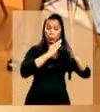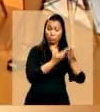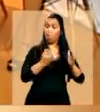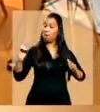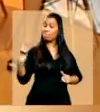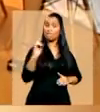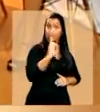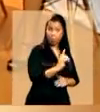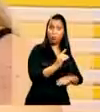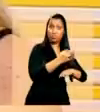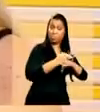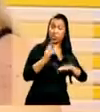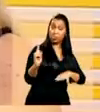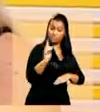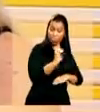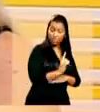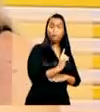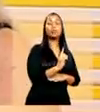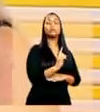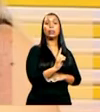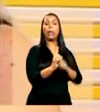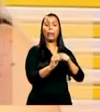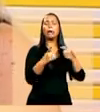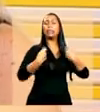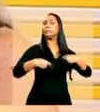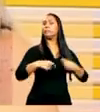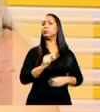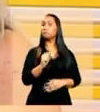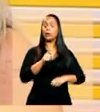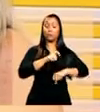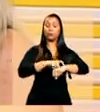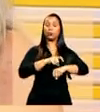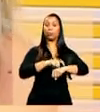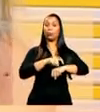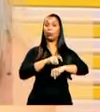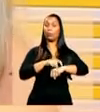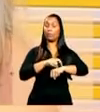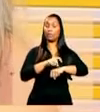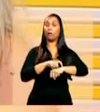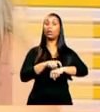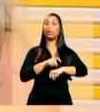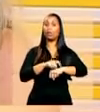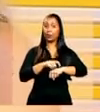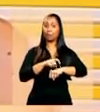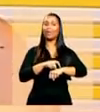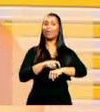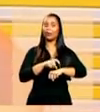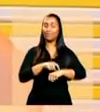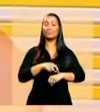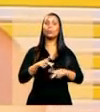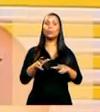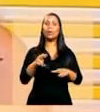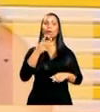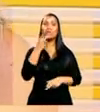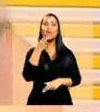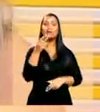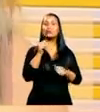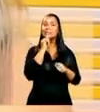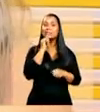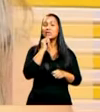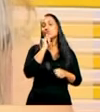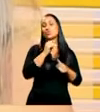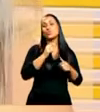volta diferente das férias, né? E ele precisa desse momento para essa quebra, como a Sandra disse, essa quebra